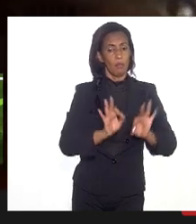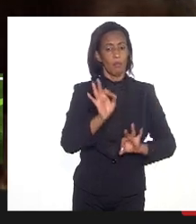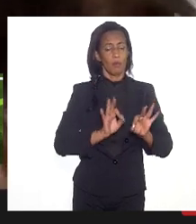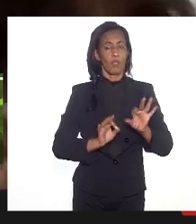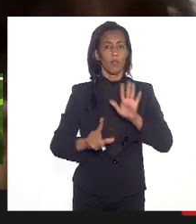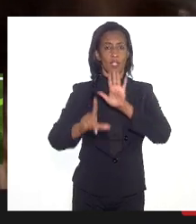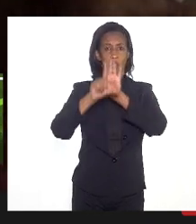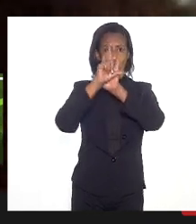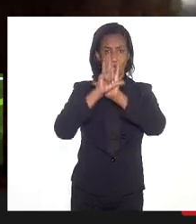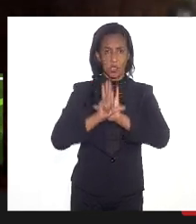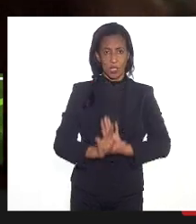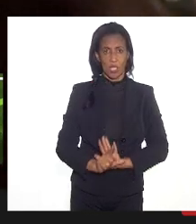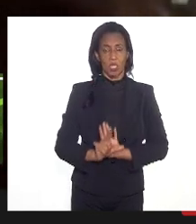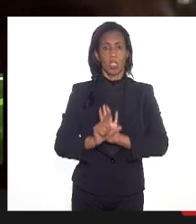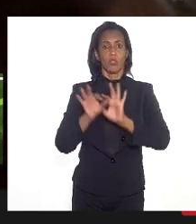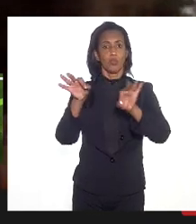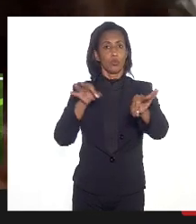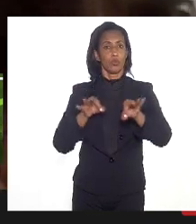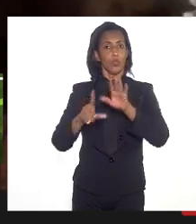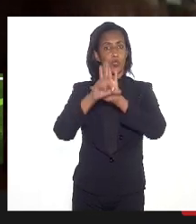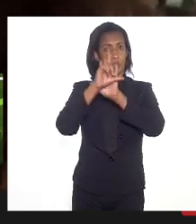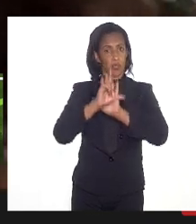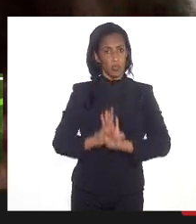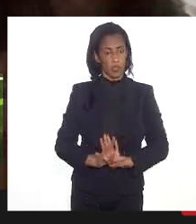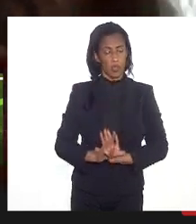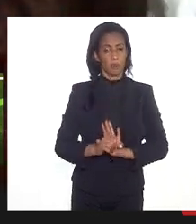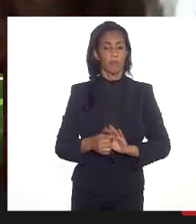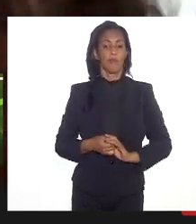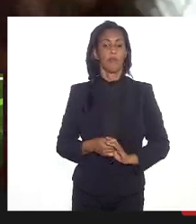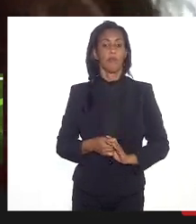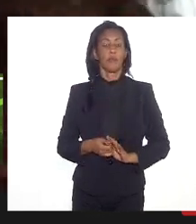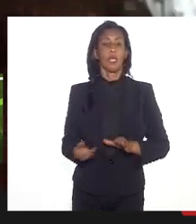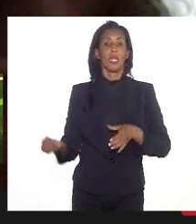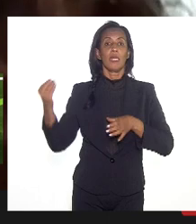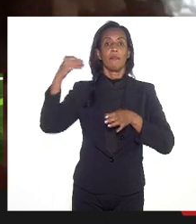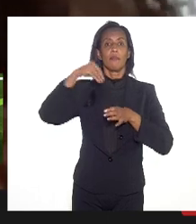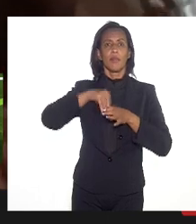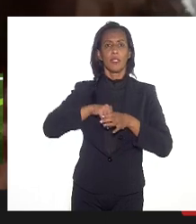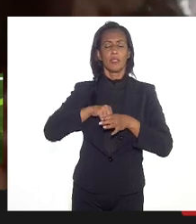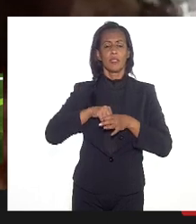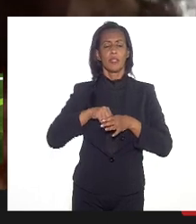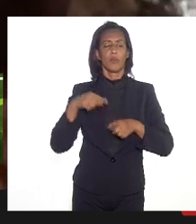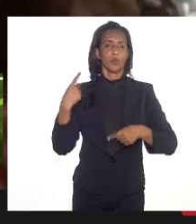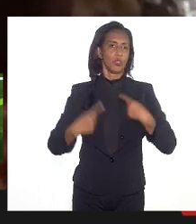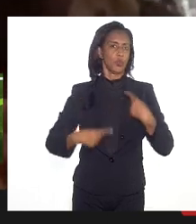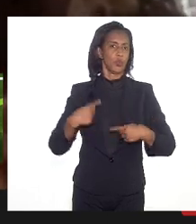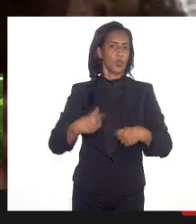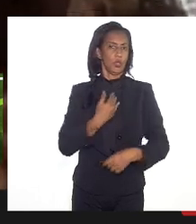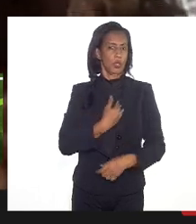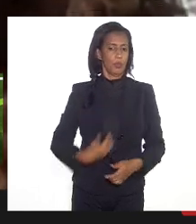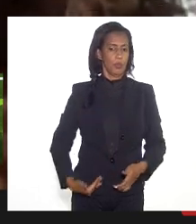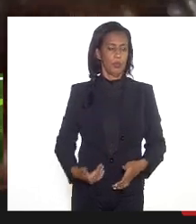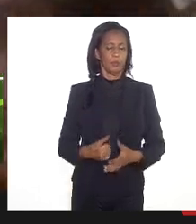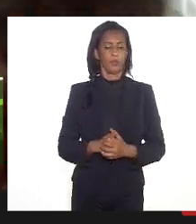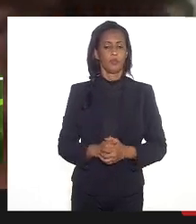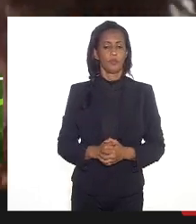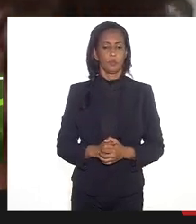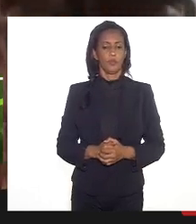das leis, nos projetos de leis, de lei e na implantação das políticas públicas.